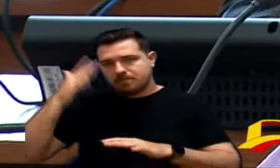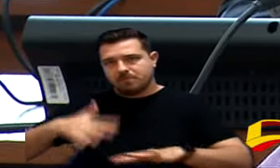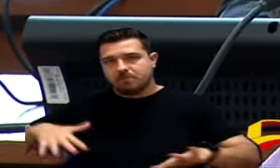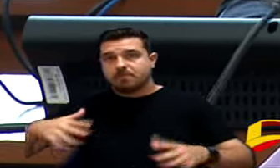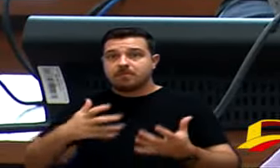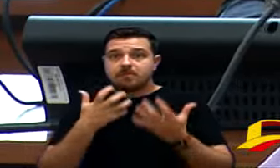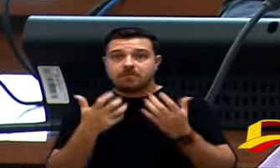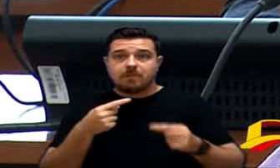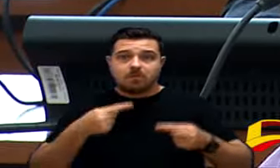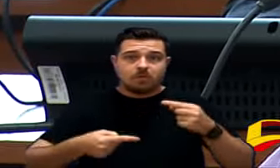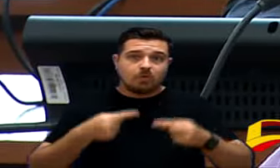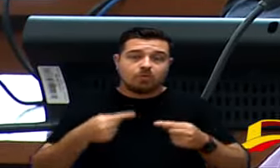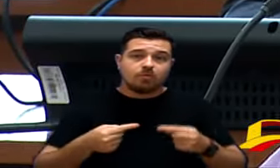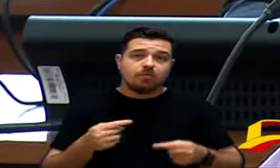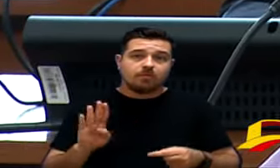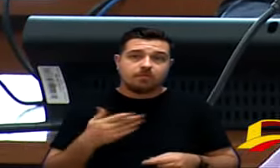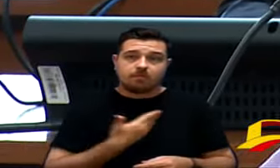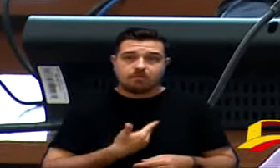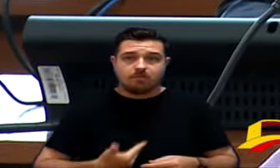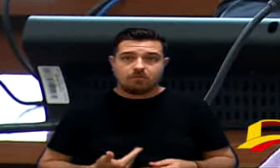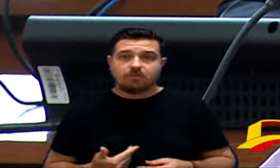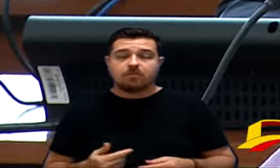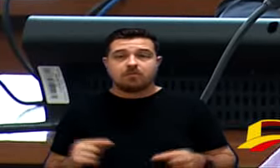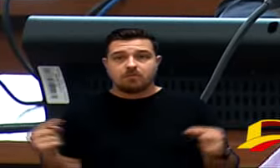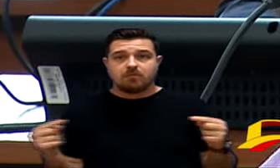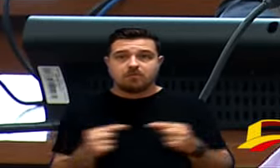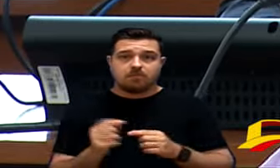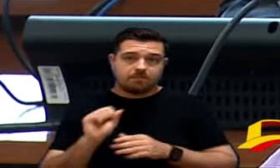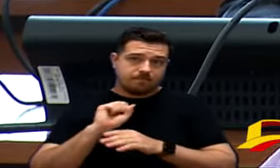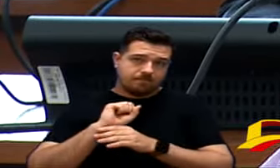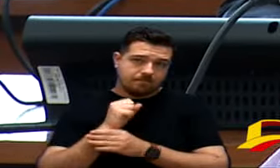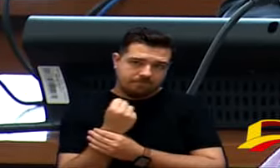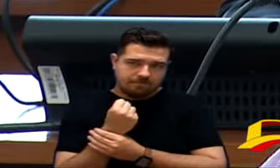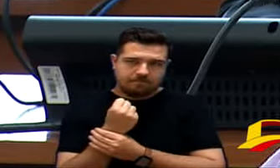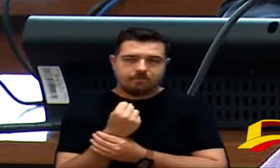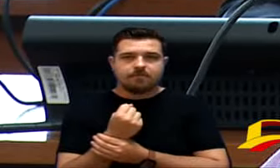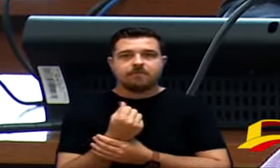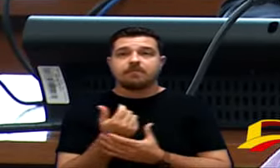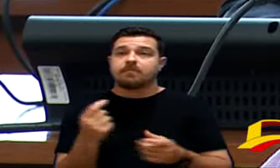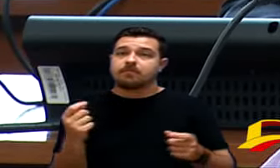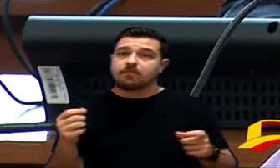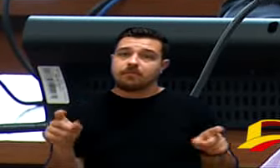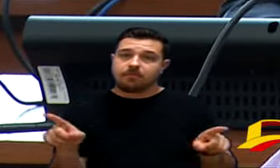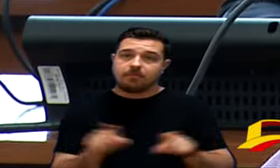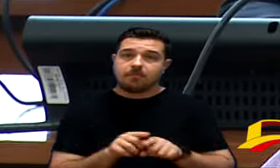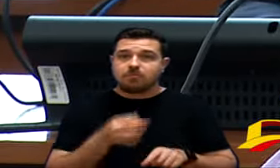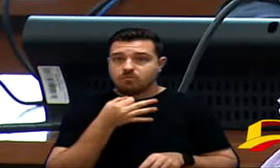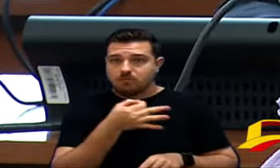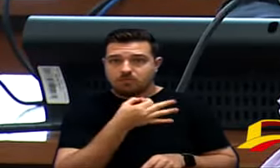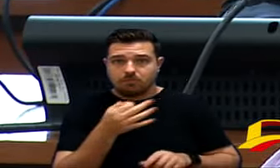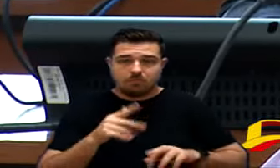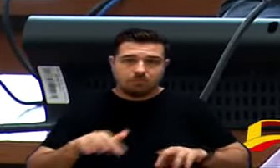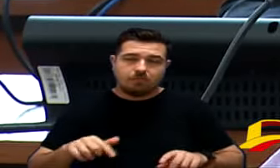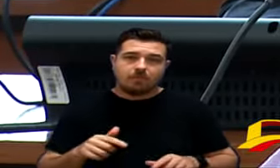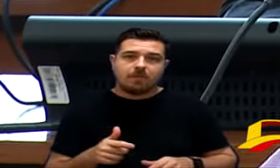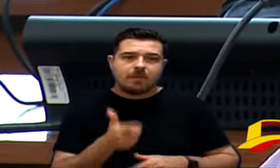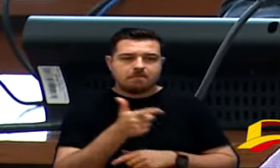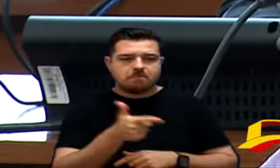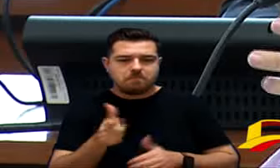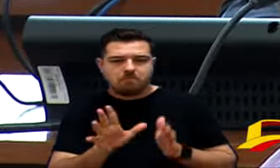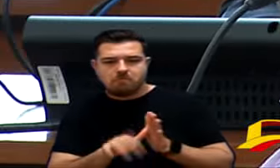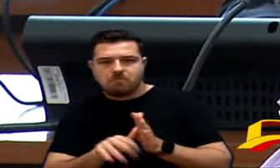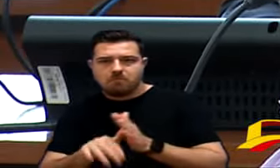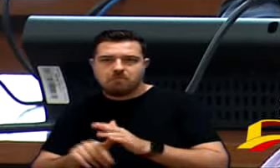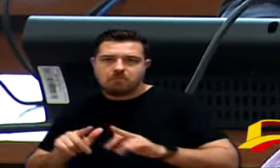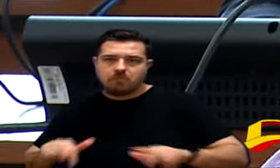querem debater política a segurança pública e comentaram tem vários bairros estão tendo assaltos em